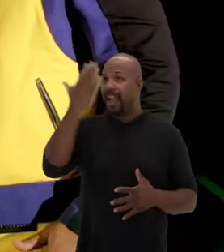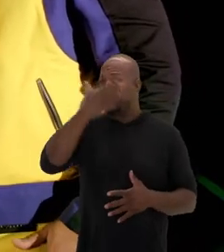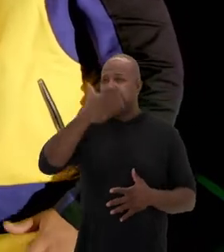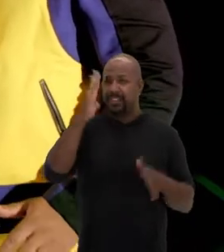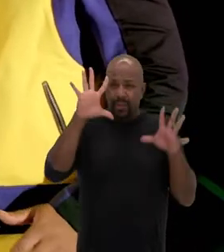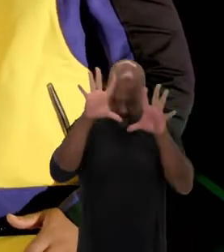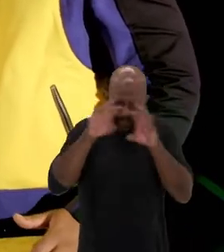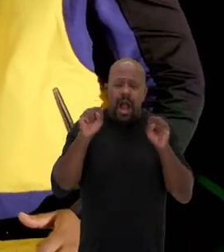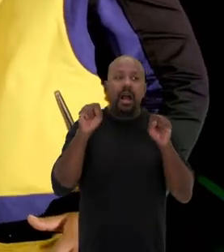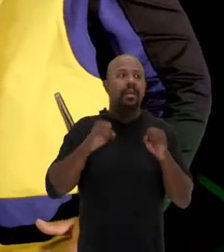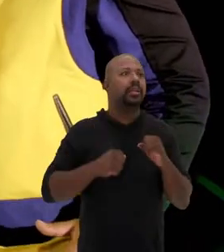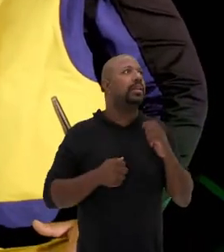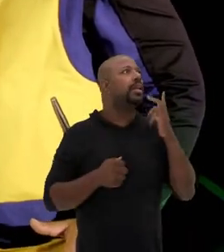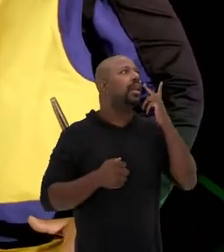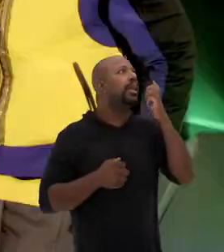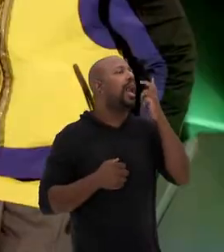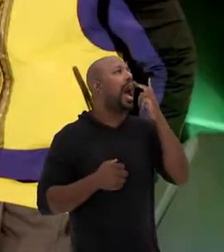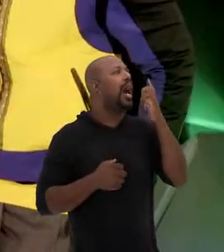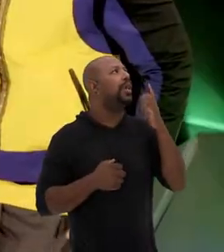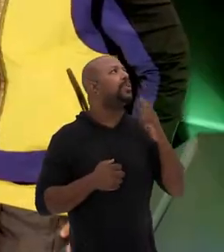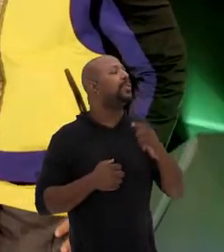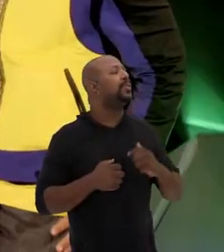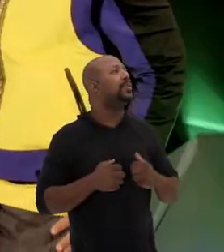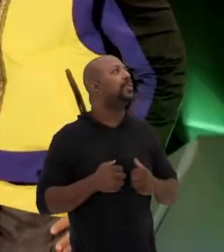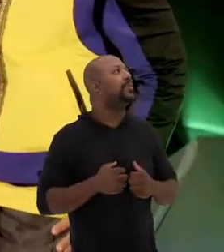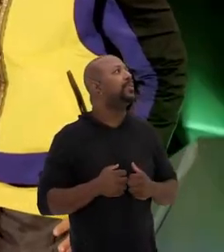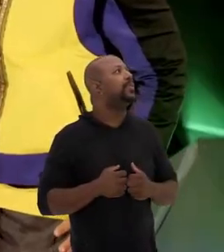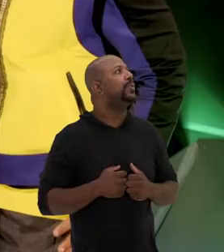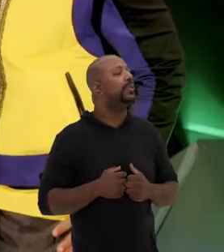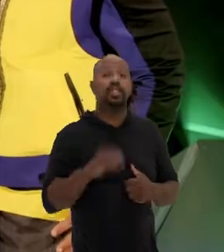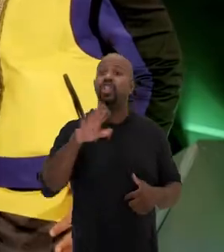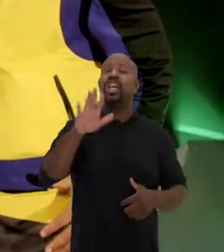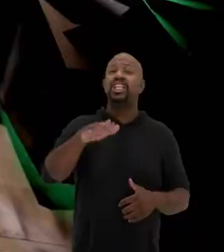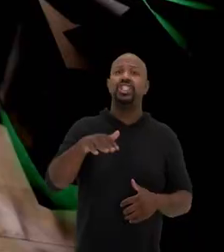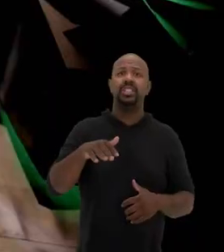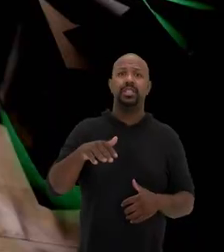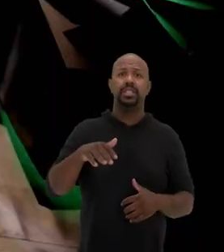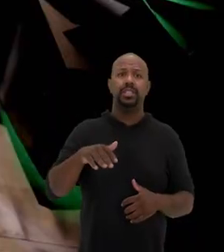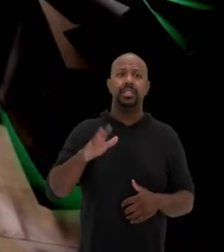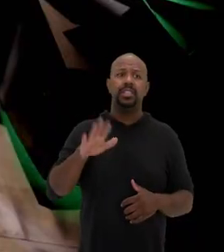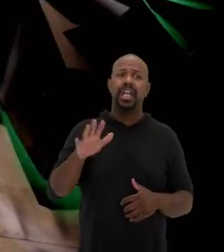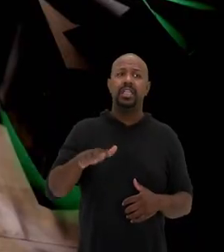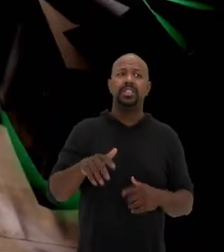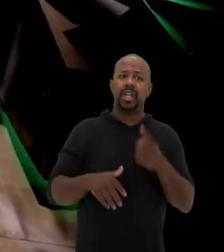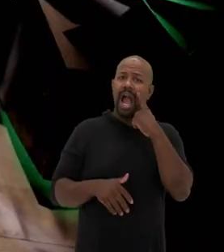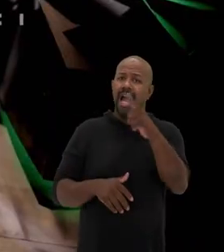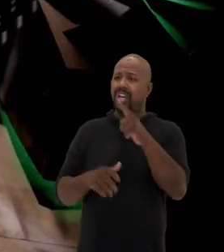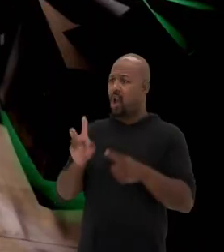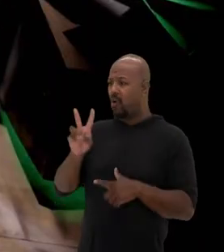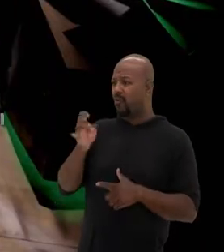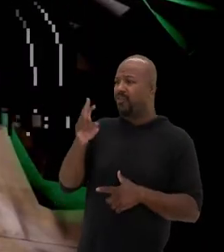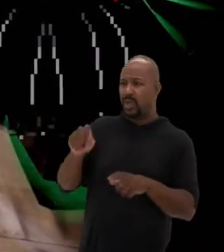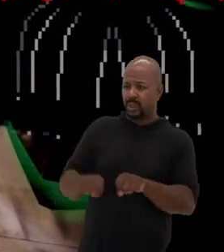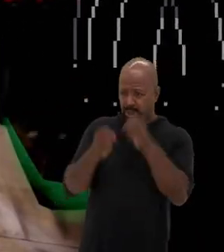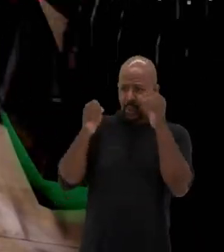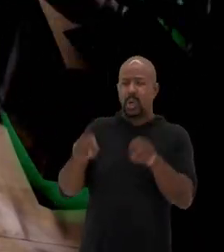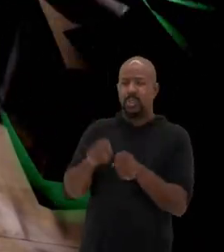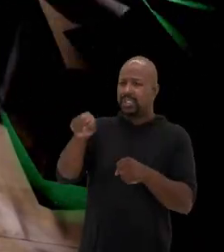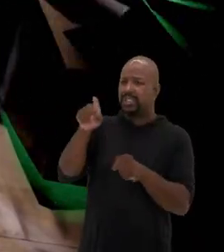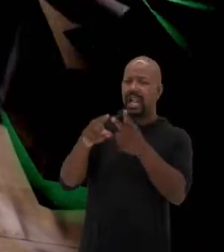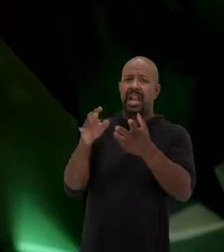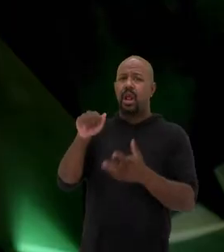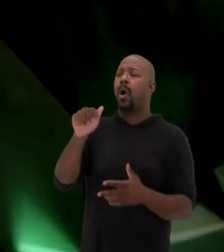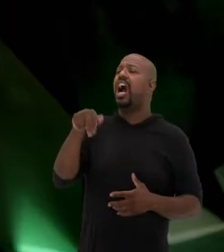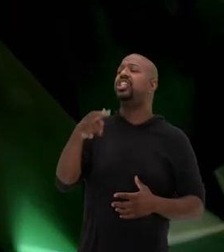ficar invisível. Que irado. Bárbara olha para cima. Gente! Ali o Fires destruindo um dos caminhos